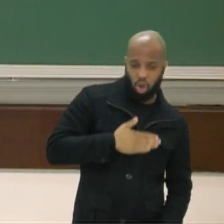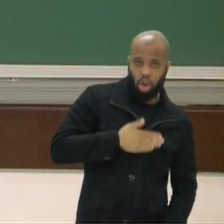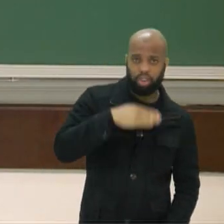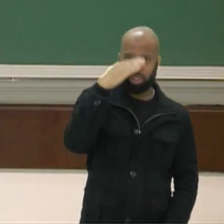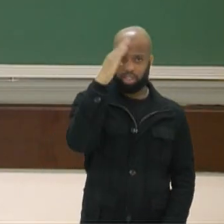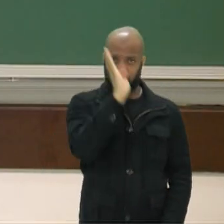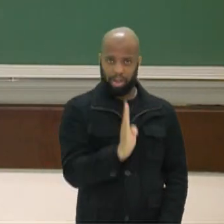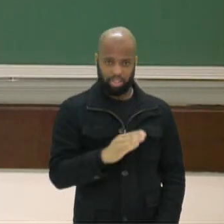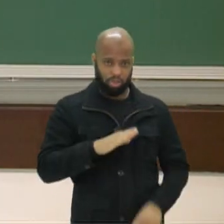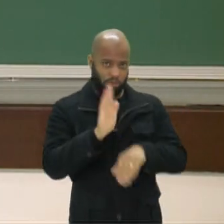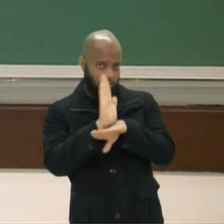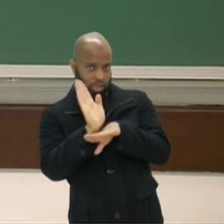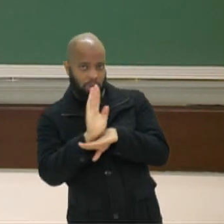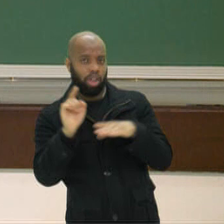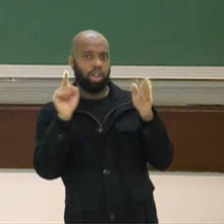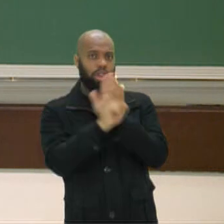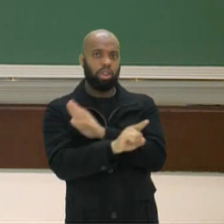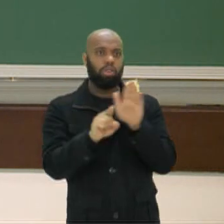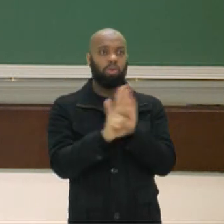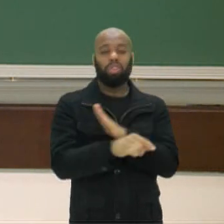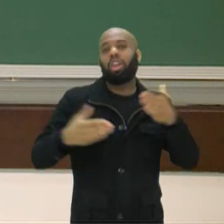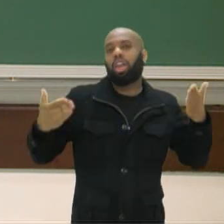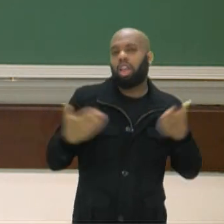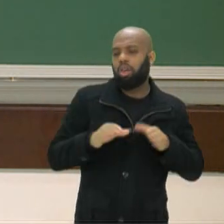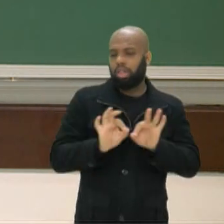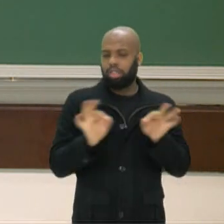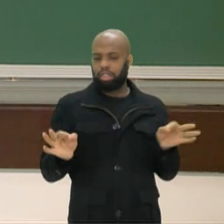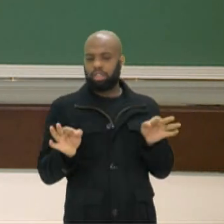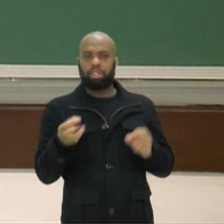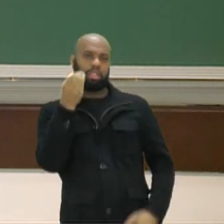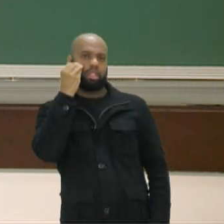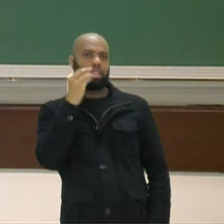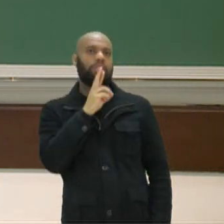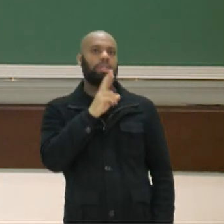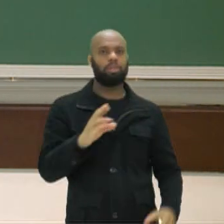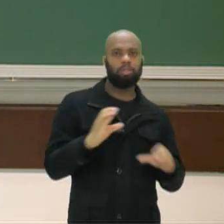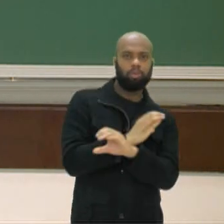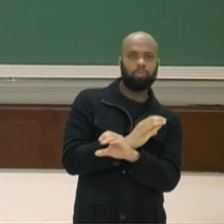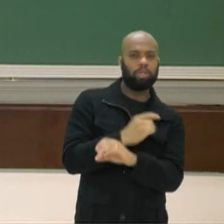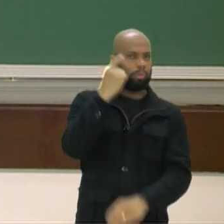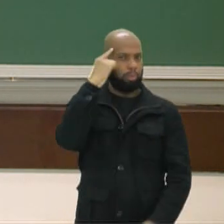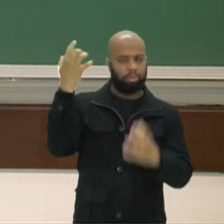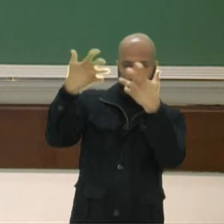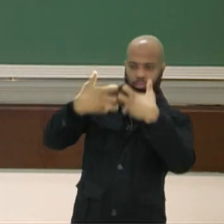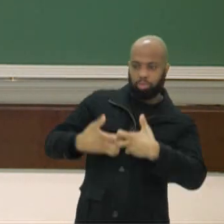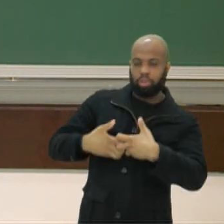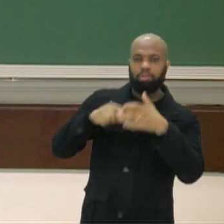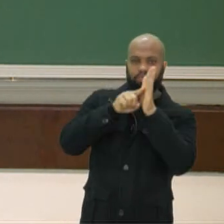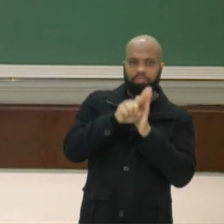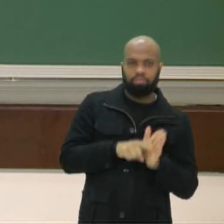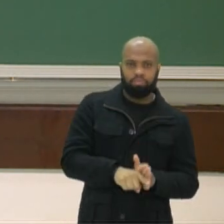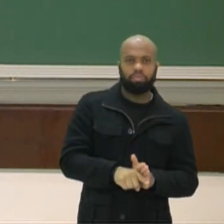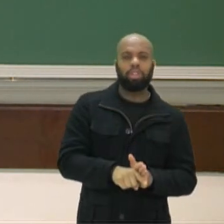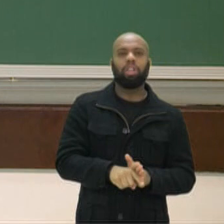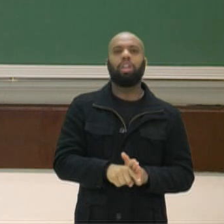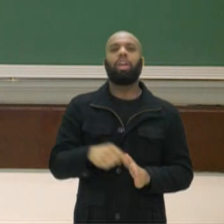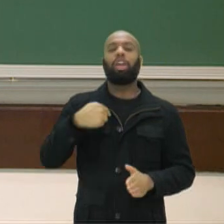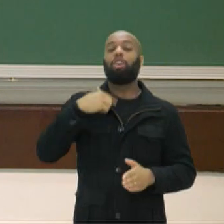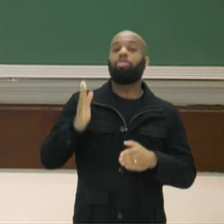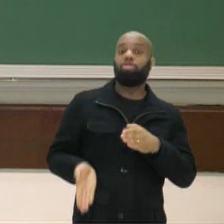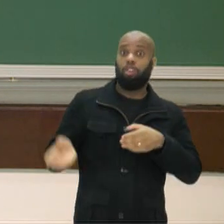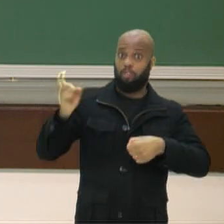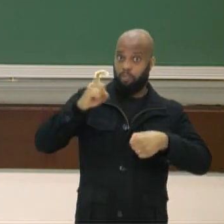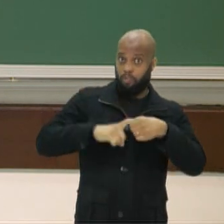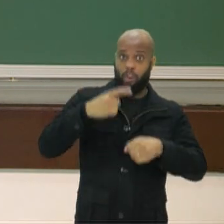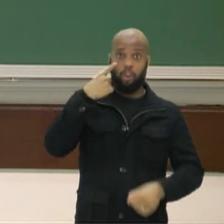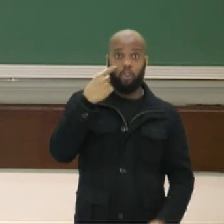brasileiro? Então aqui é uma pergunta feita no presente simples, procura dar uma resposta completa. Pensa aí, pesquisa se preciso for a